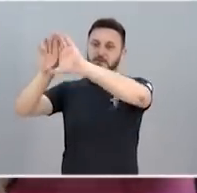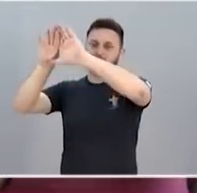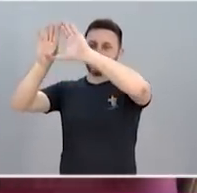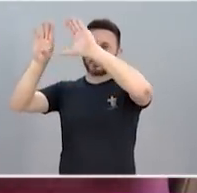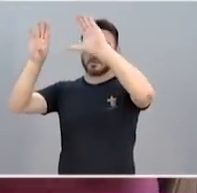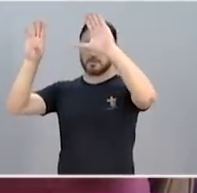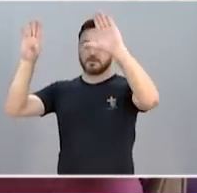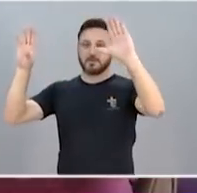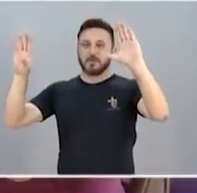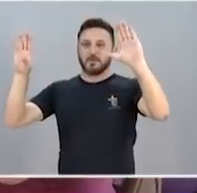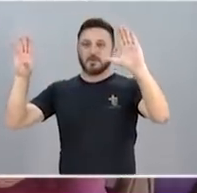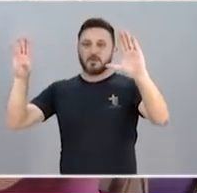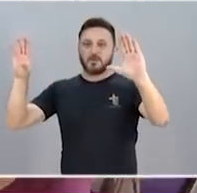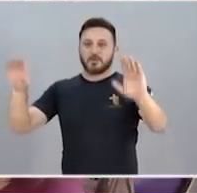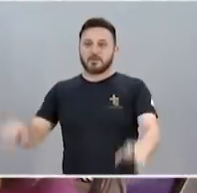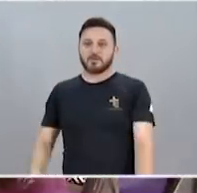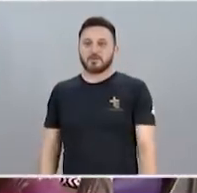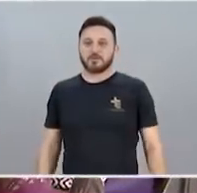Pai do